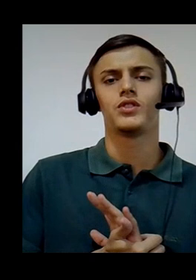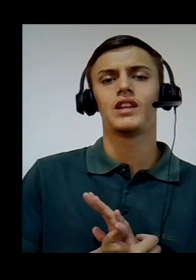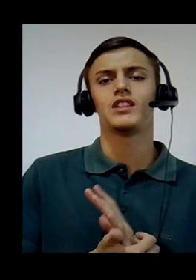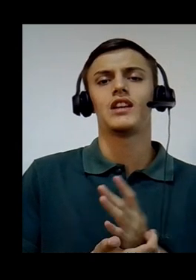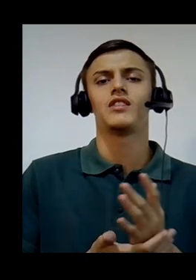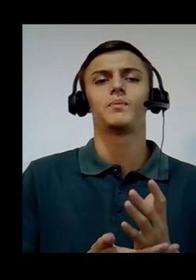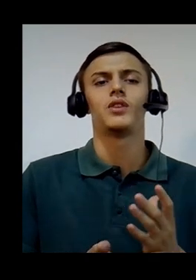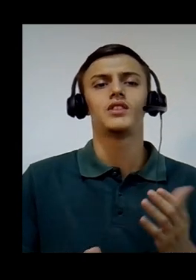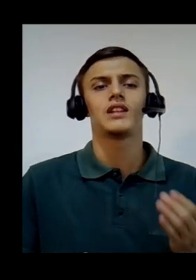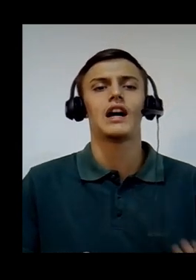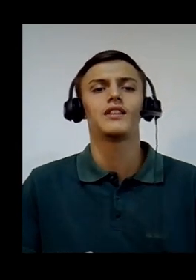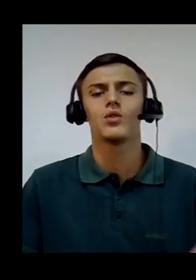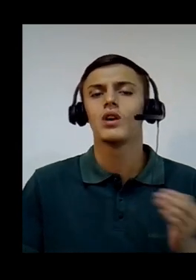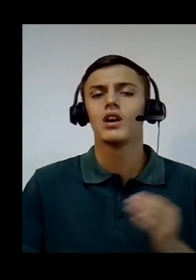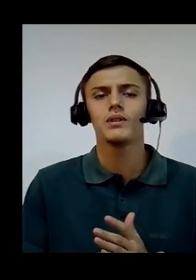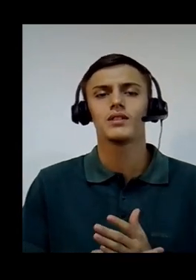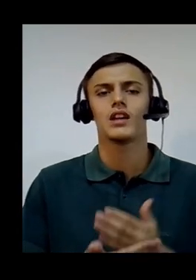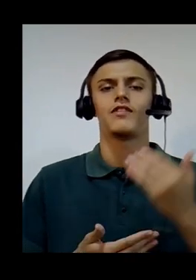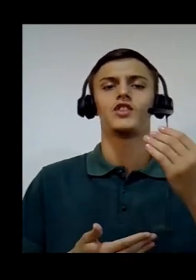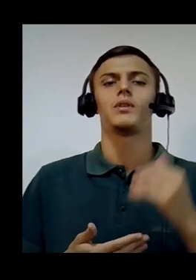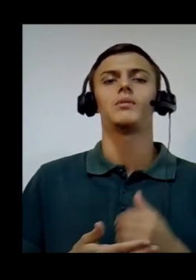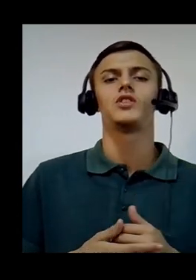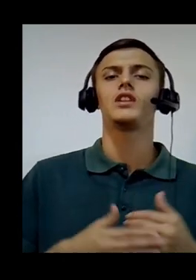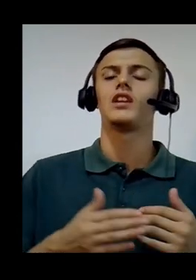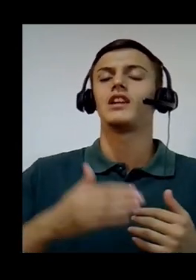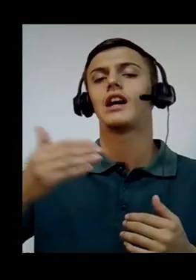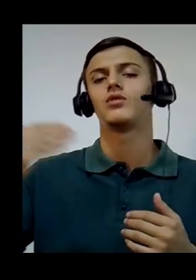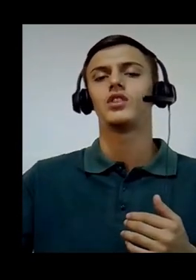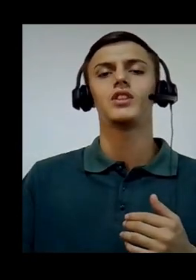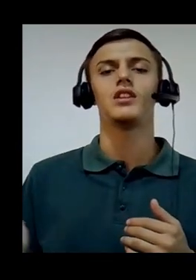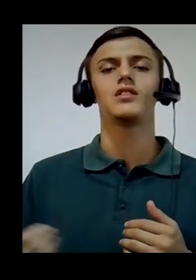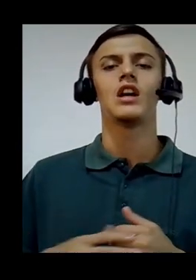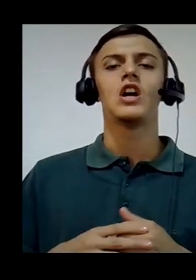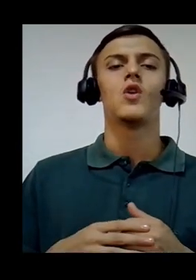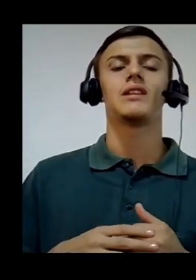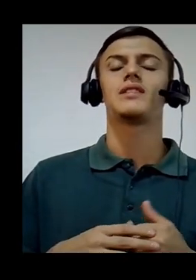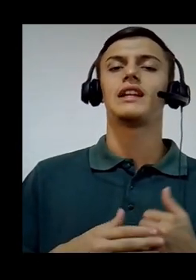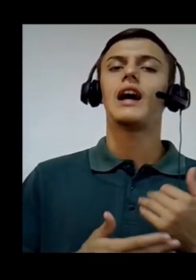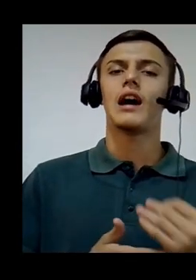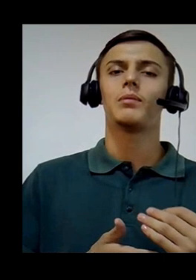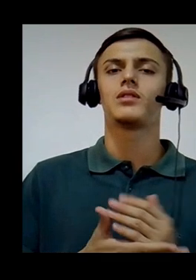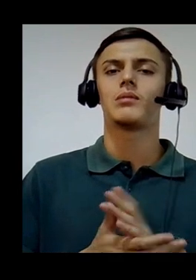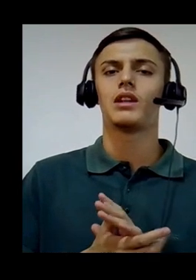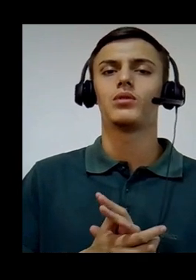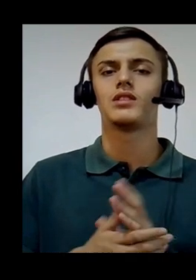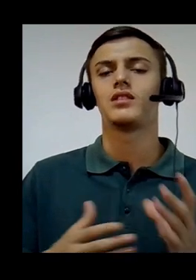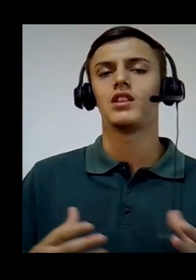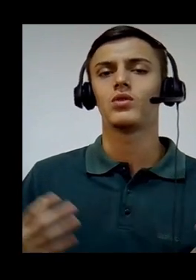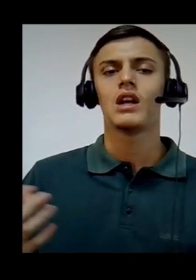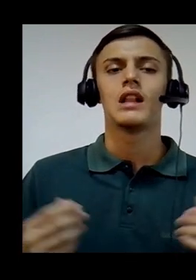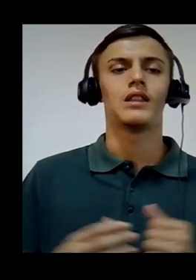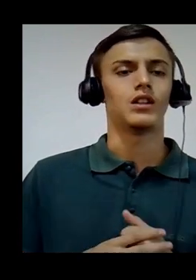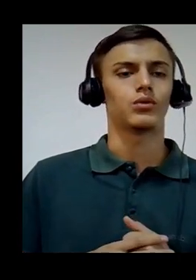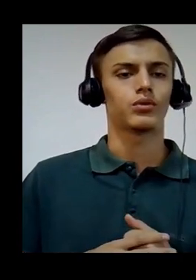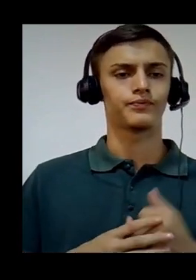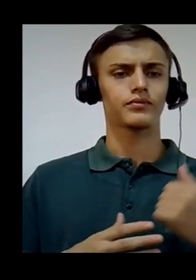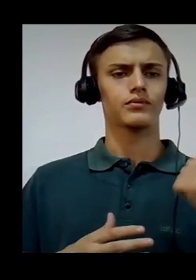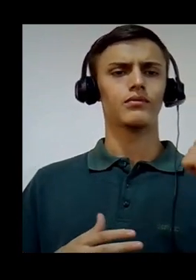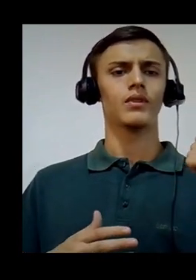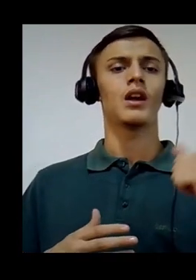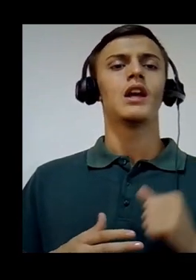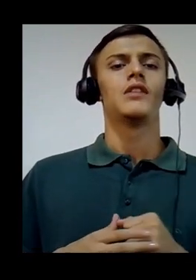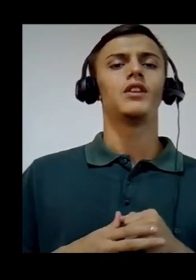1,25 m de profundidade devem dispor de escadas ou rampas, a fim de permitir que, em caso de emergência, uma saída rápida dos trabalhadores que estejam lá